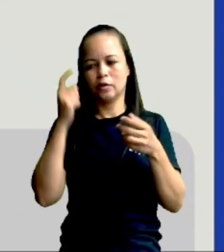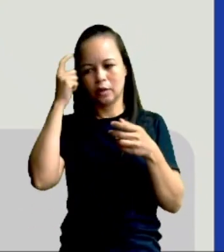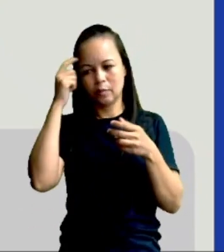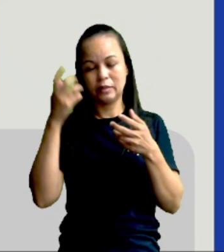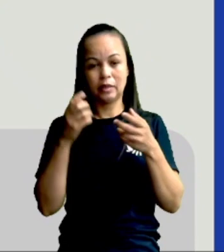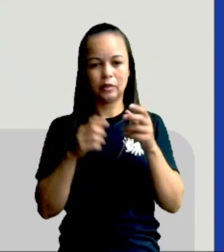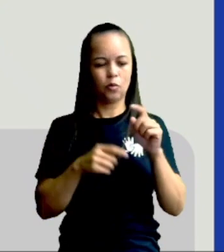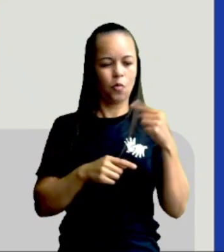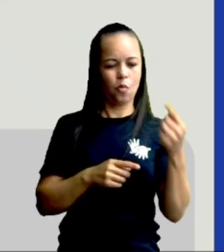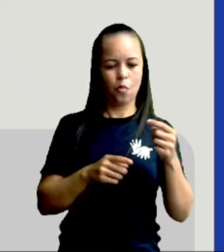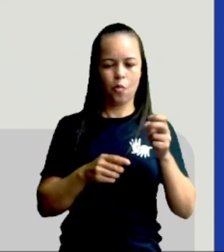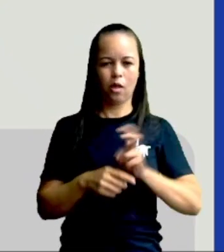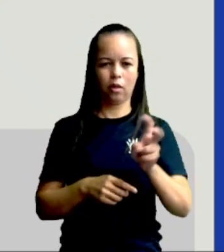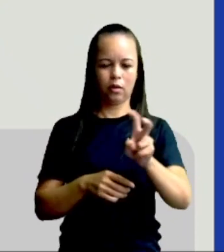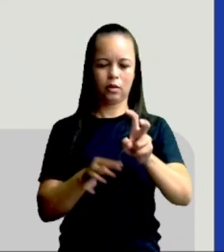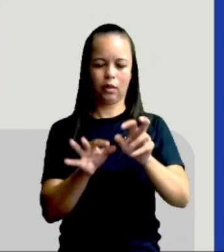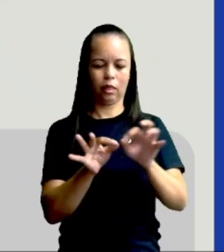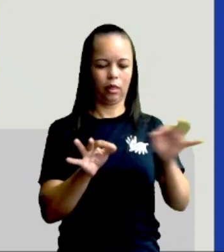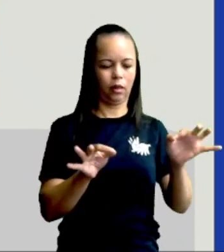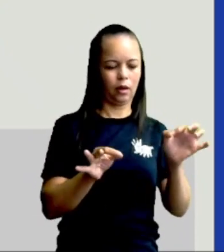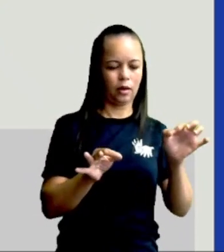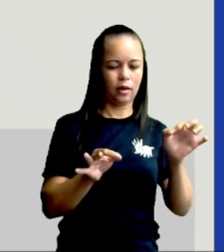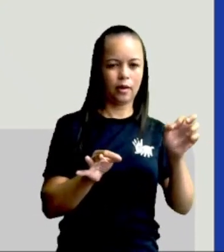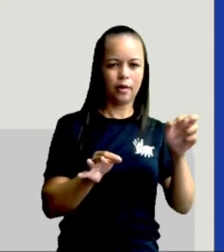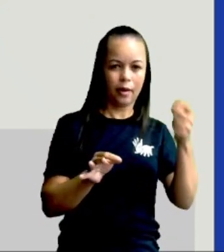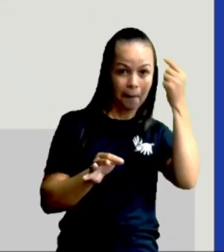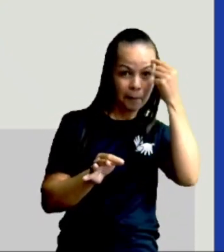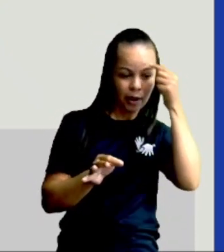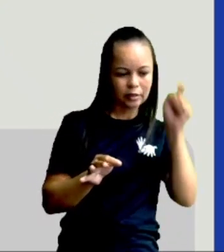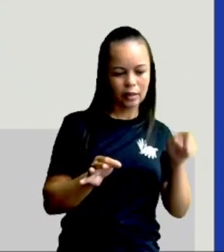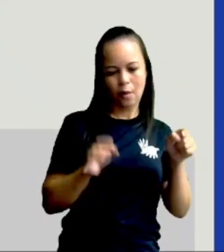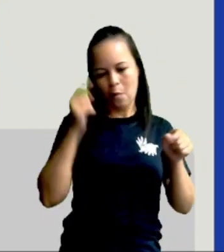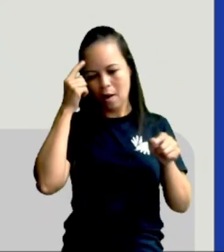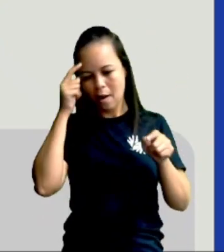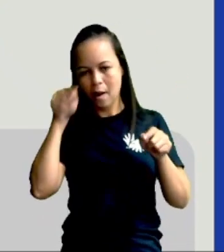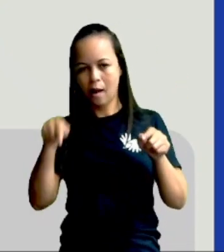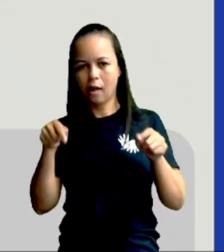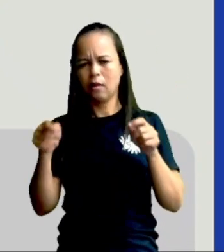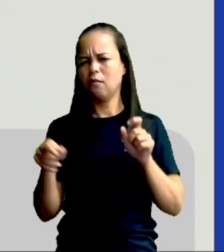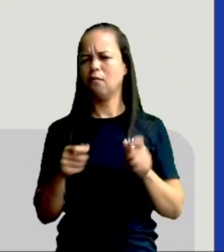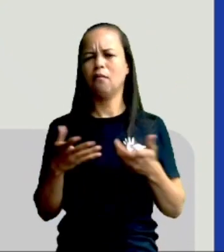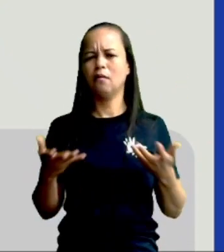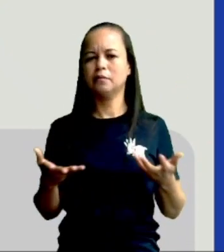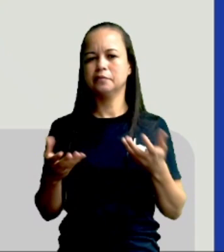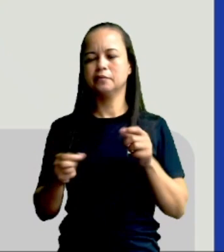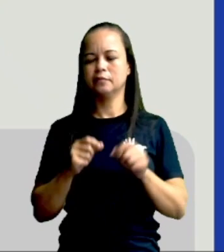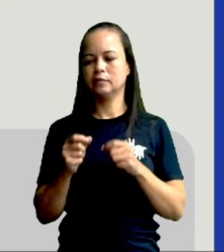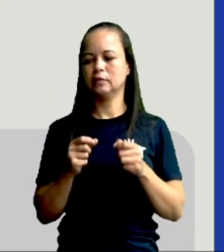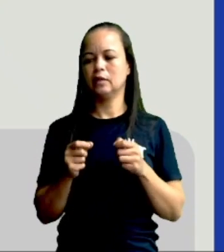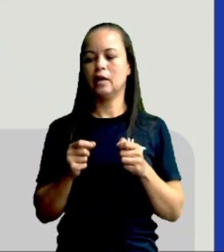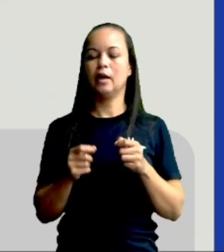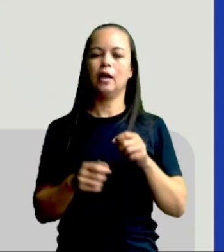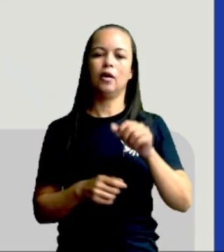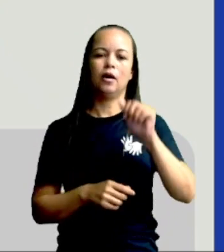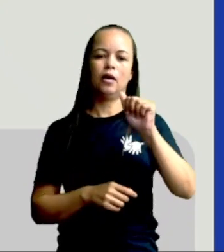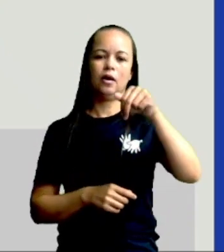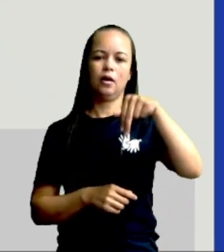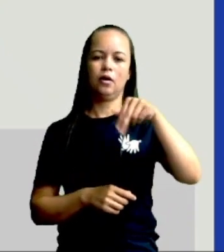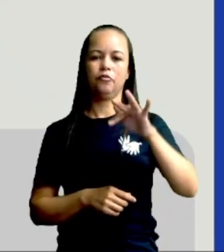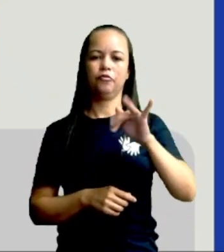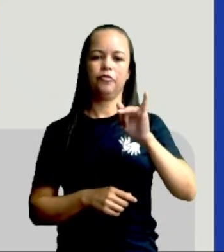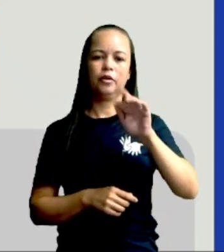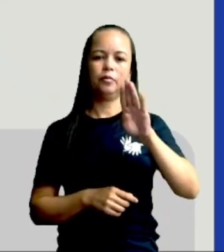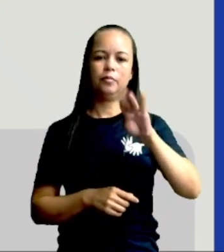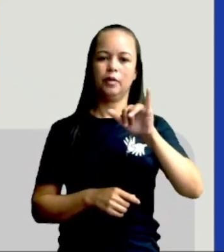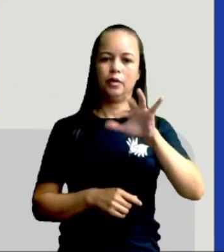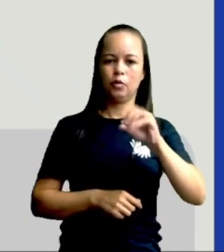uma extremidade e uma cabeça na outra. Não, a cobra de duas cabeças nem é mesmo cobra e nem tem duas cabeças. Ela é um anfíbio. E